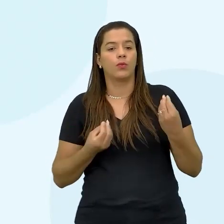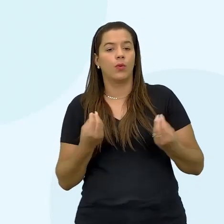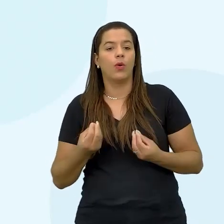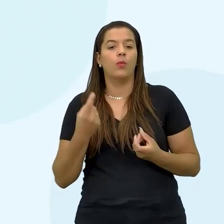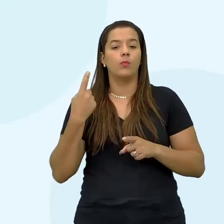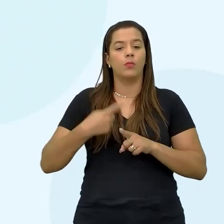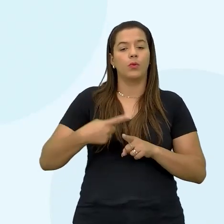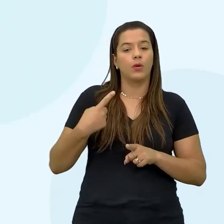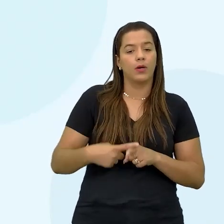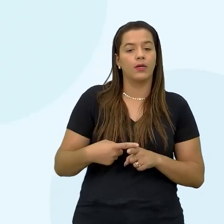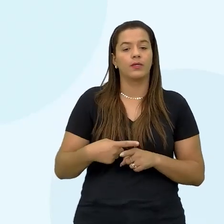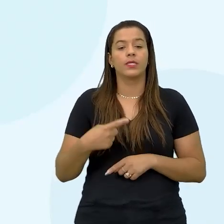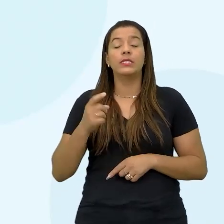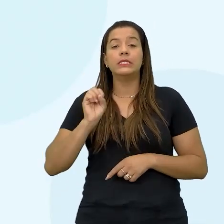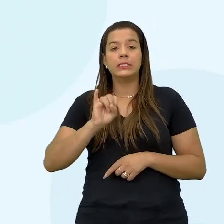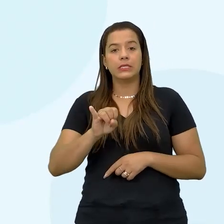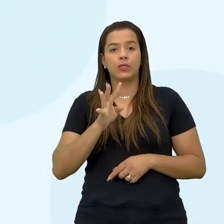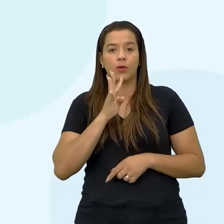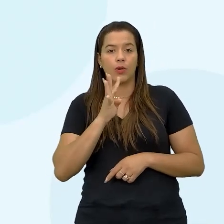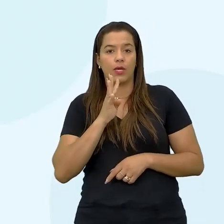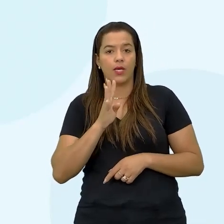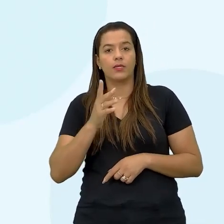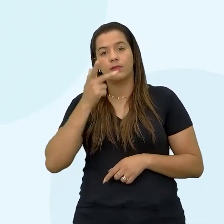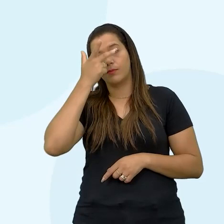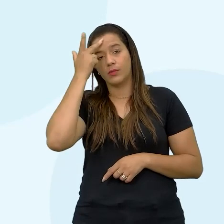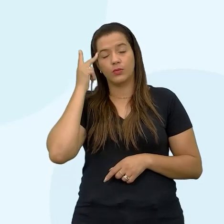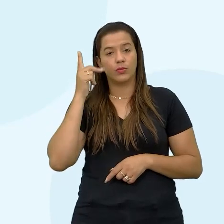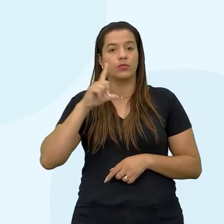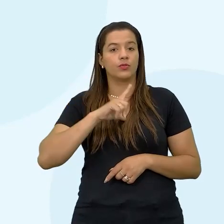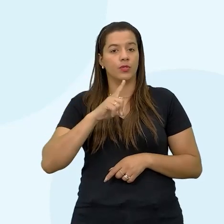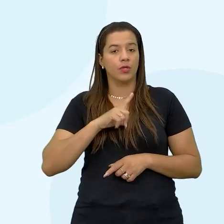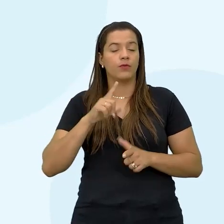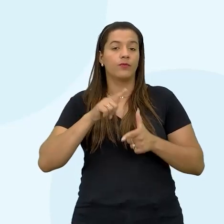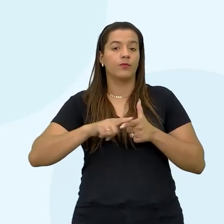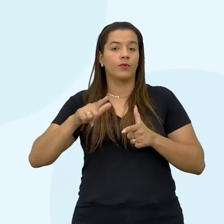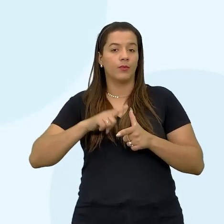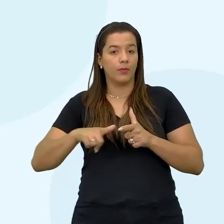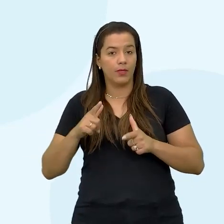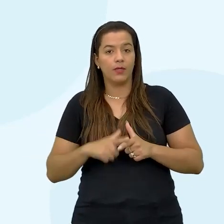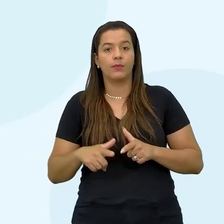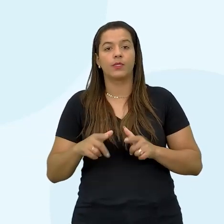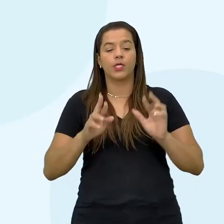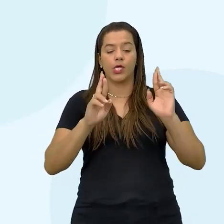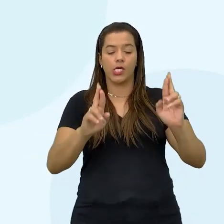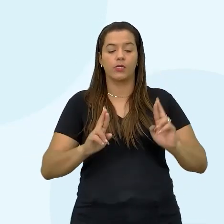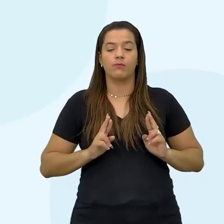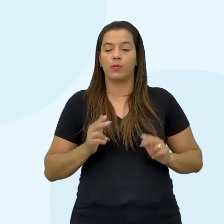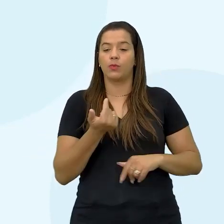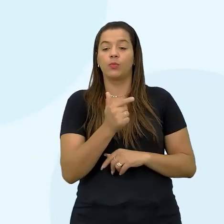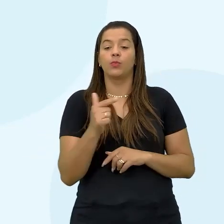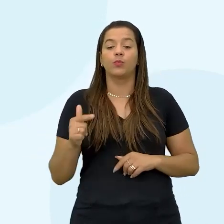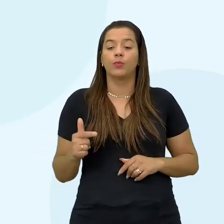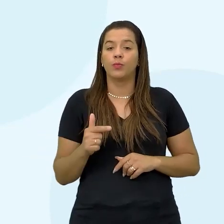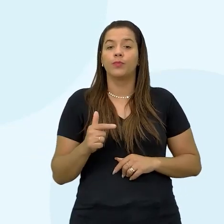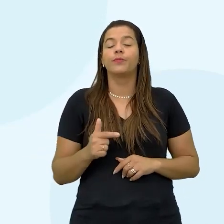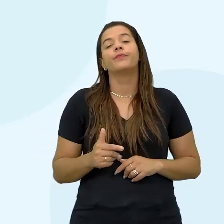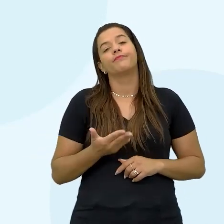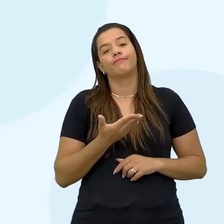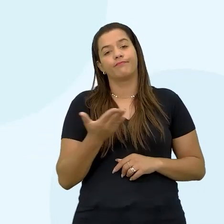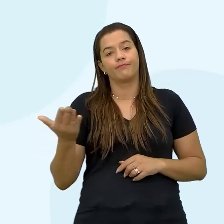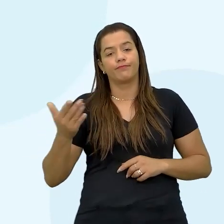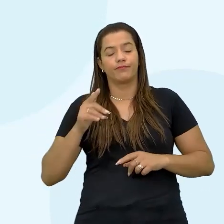são, será que alguém conhece alguém, né, que já teve algum problema aí nesse sentido? E aí, para o professor começar a trabalhar